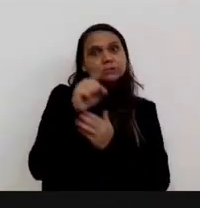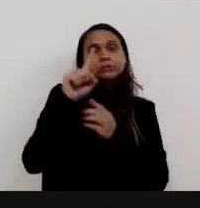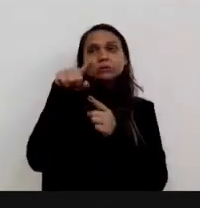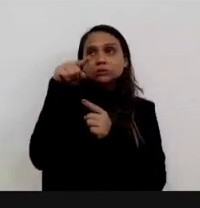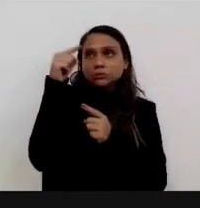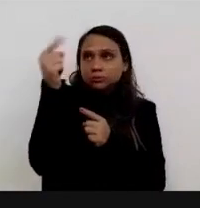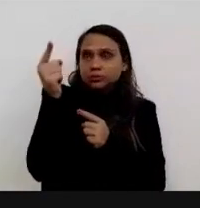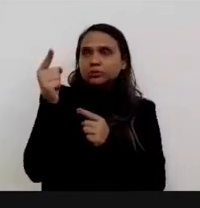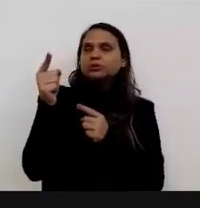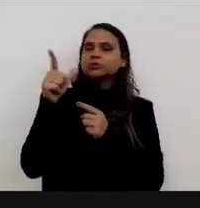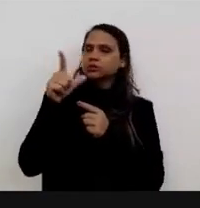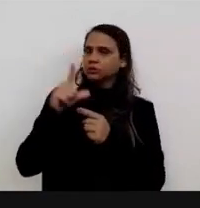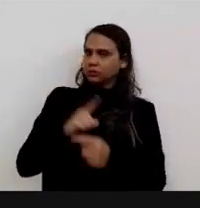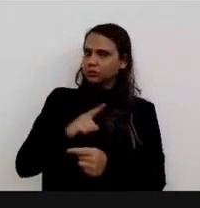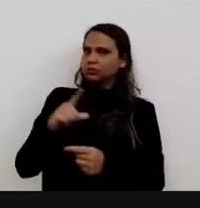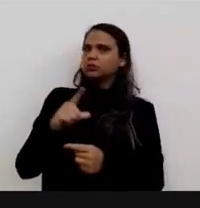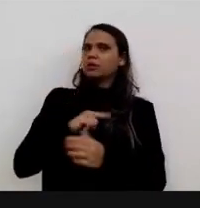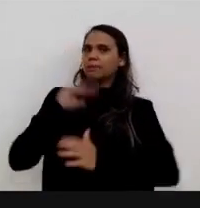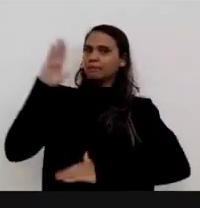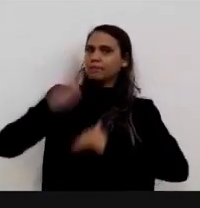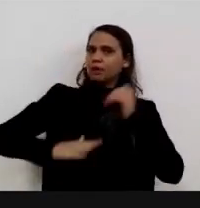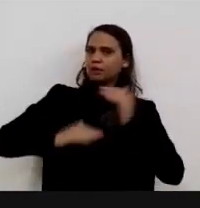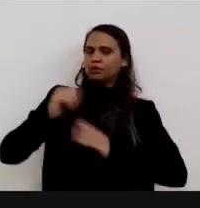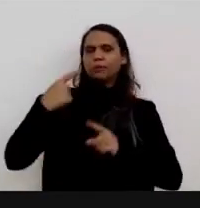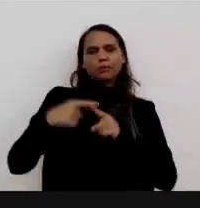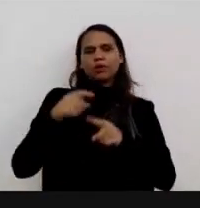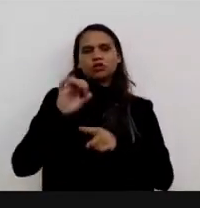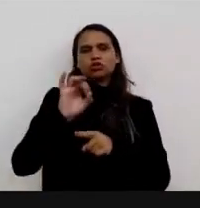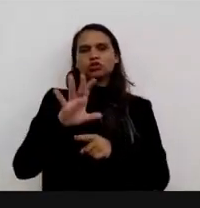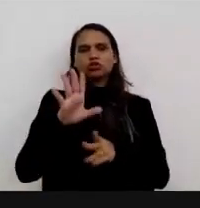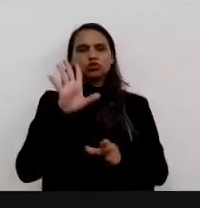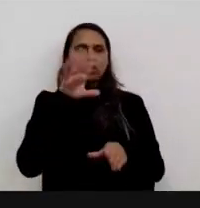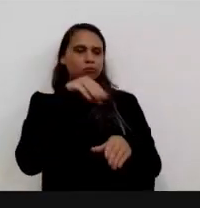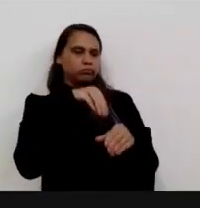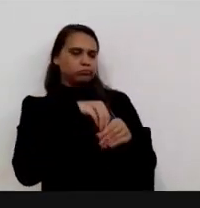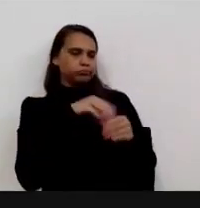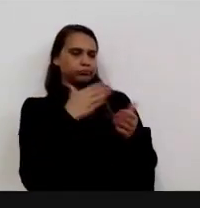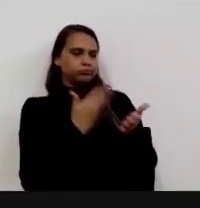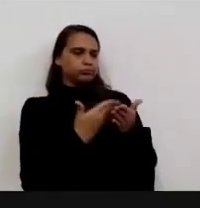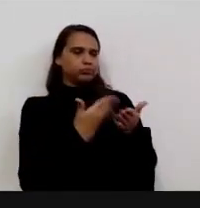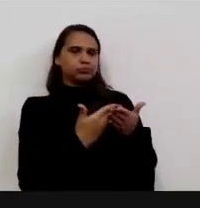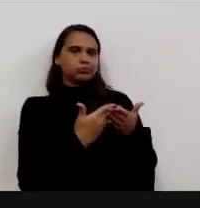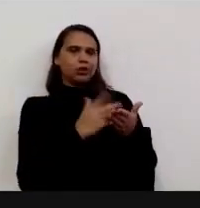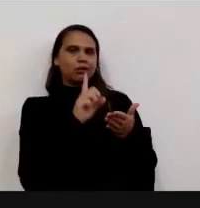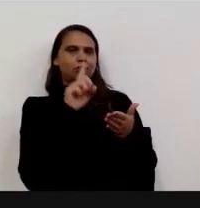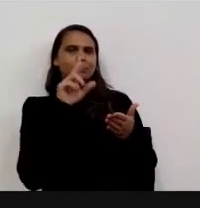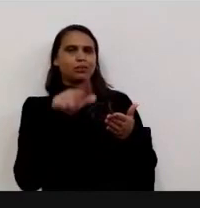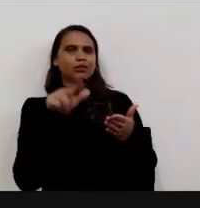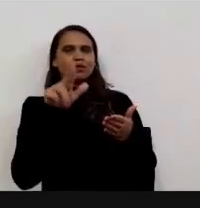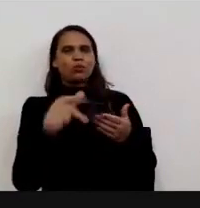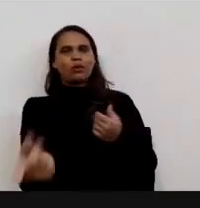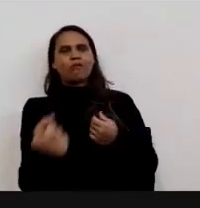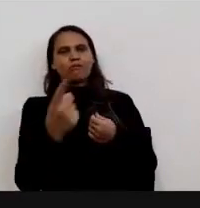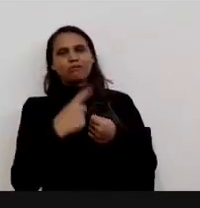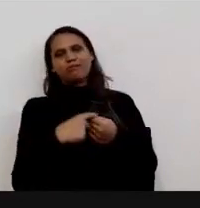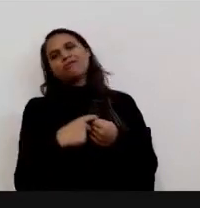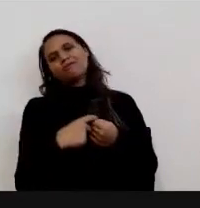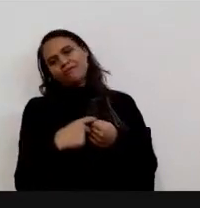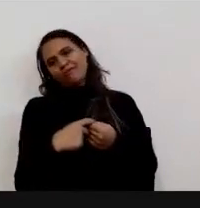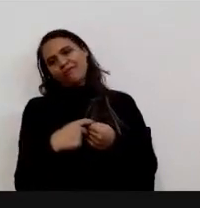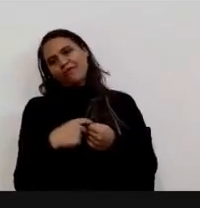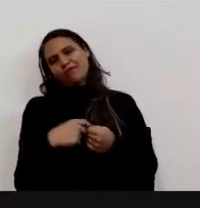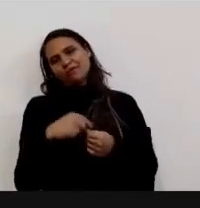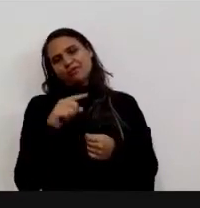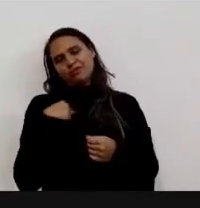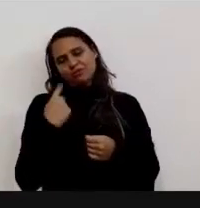que chegassem na ponta, senão, se você deixar isso só no mundo acadêmico, não vai ter jamais o retorno que a gente gostaria que tivesse,